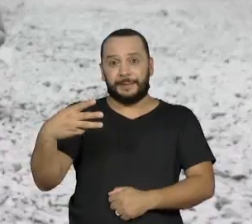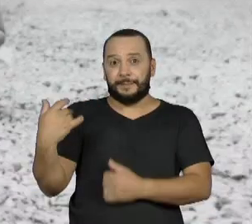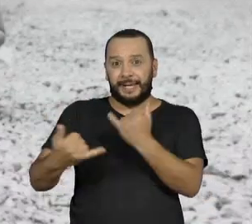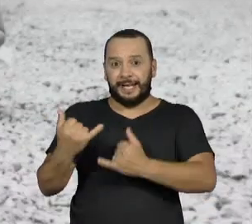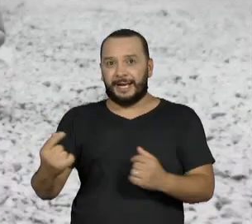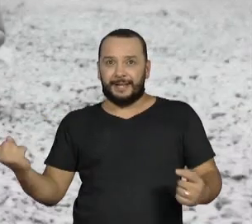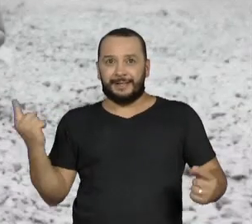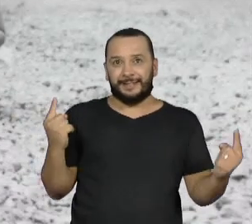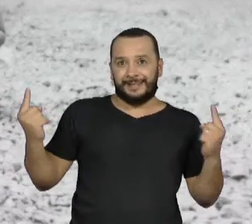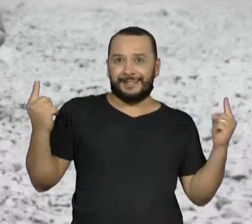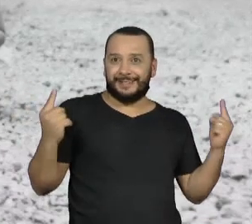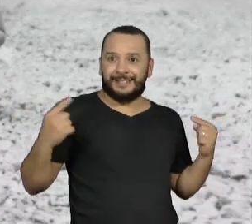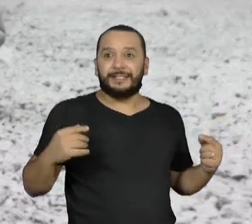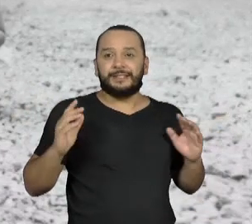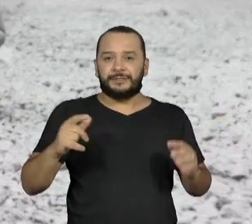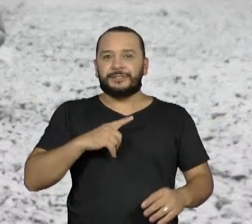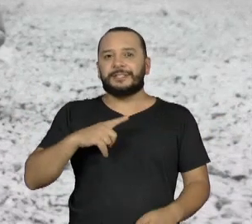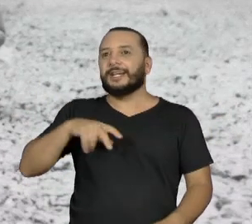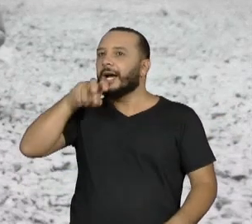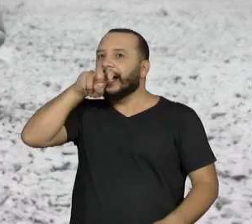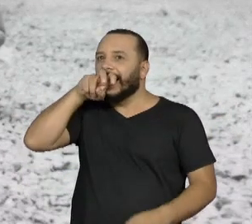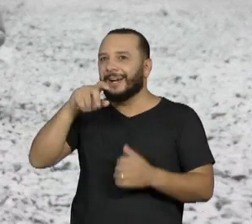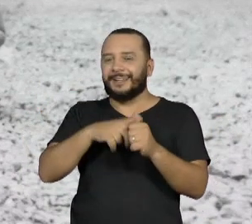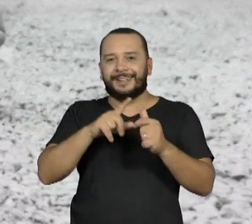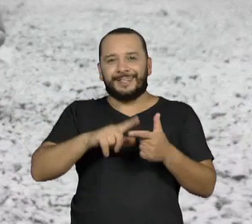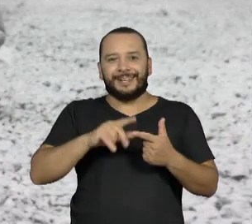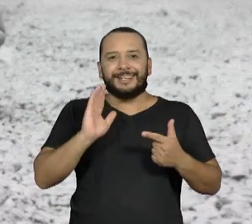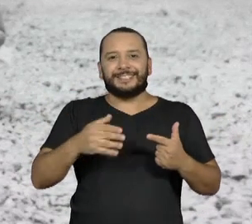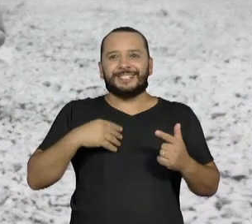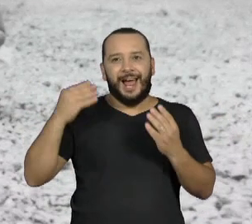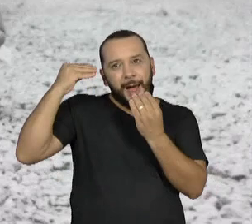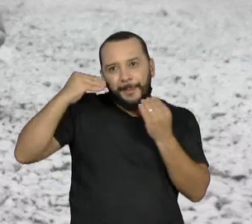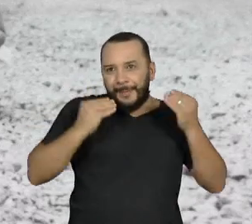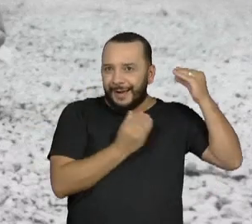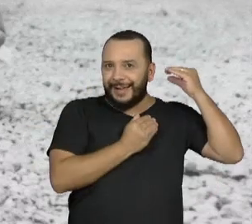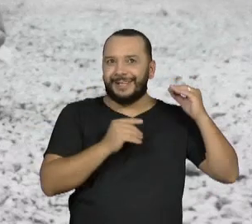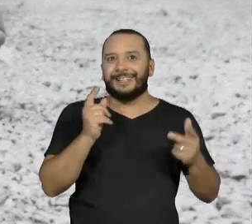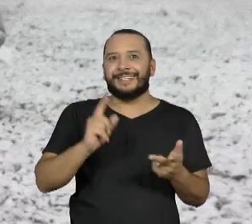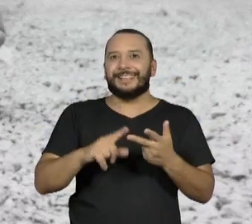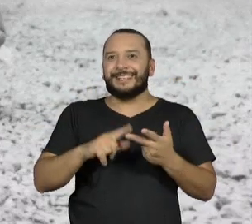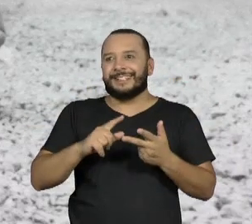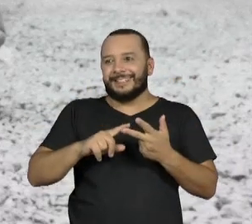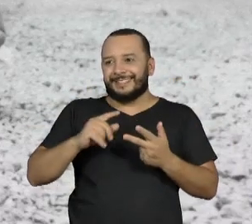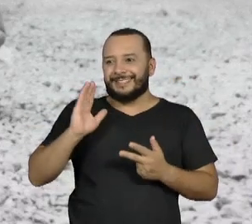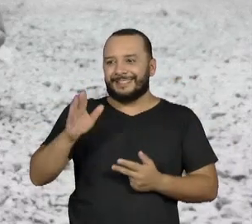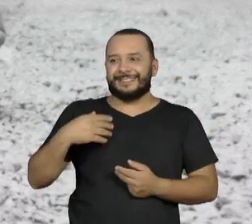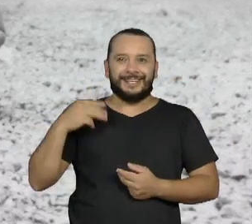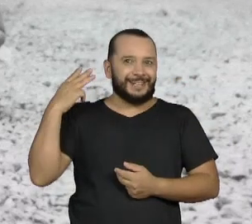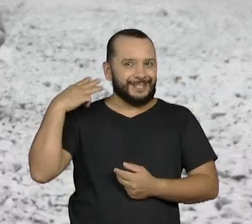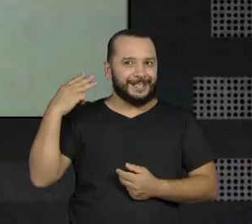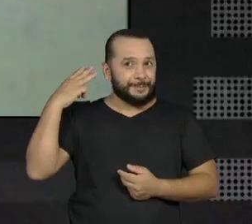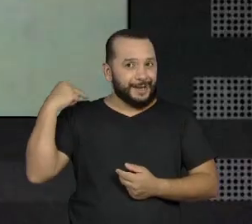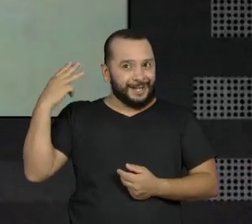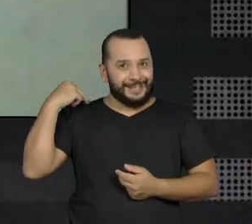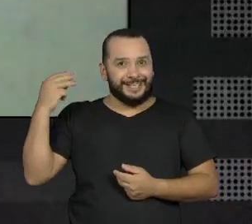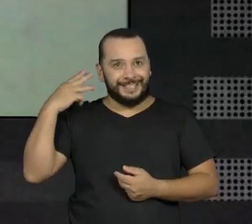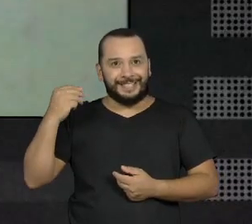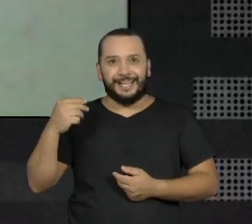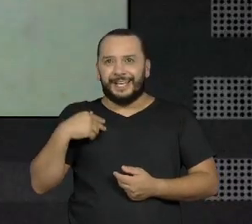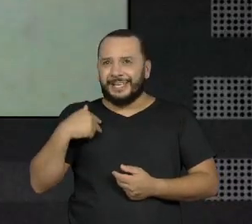mim, a Mônica, a Magali, a Maria Ângela, que virou a Maria Cebolinha. Eu estava olhando,